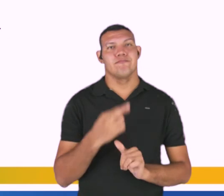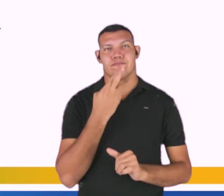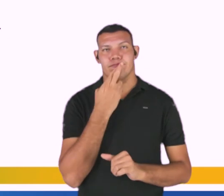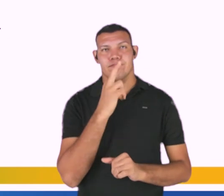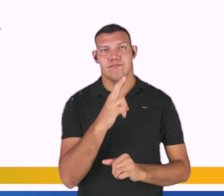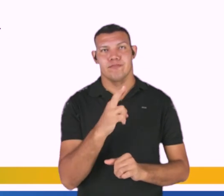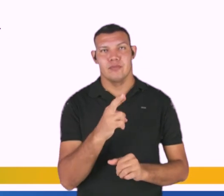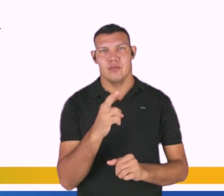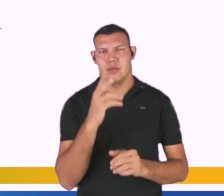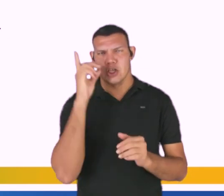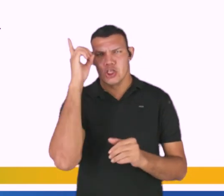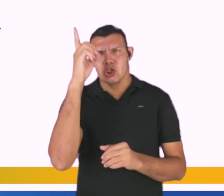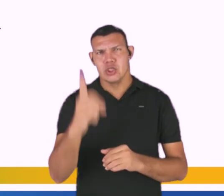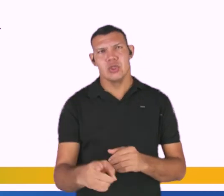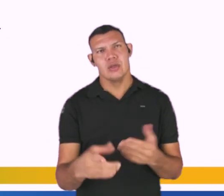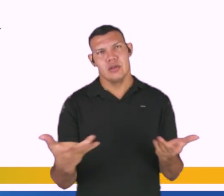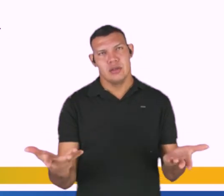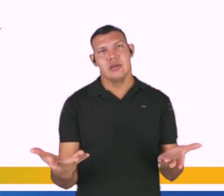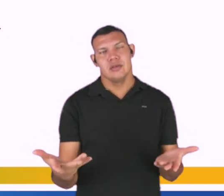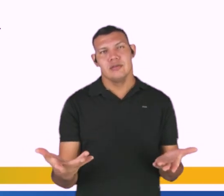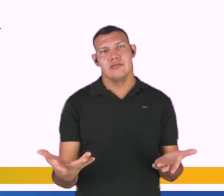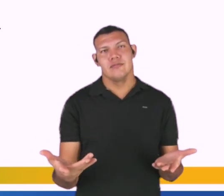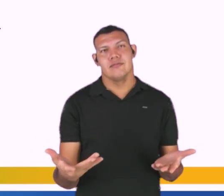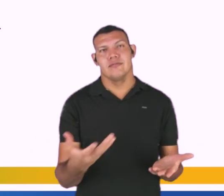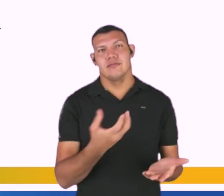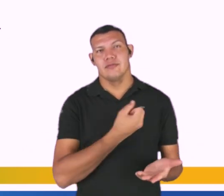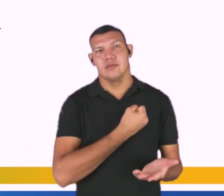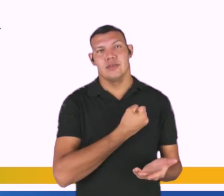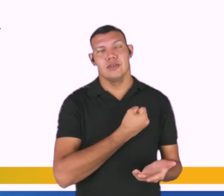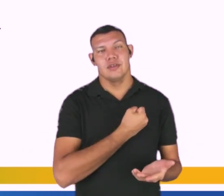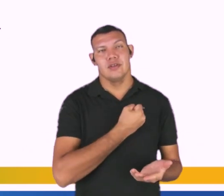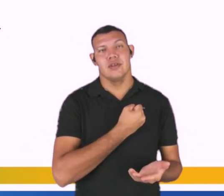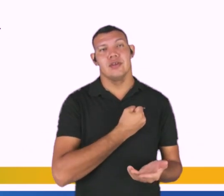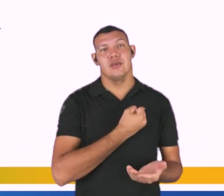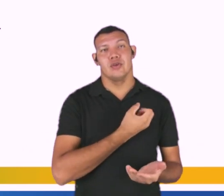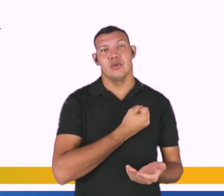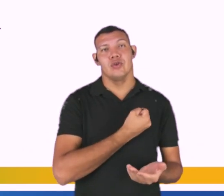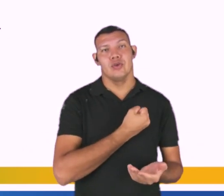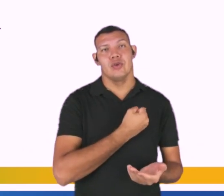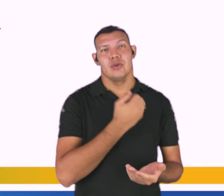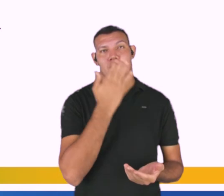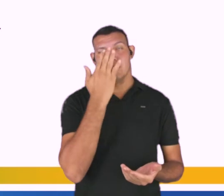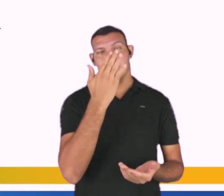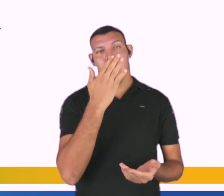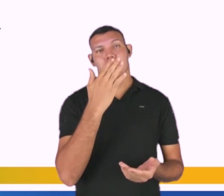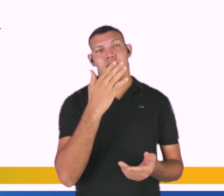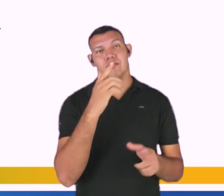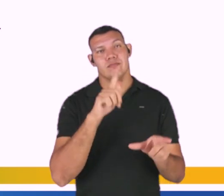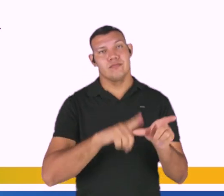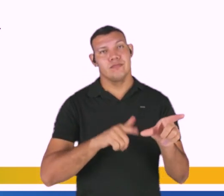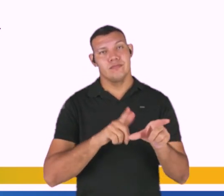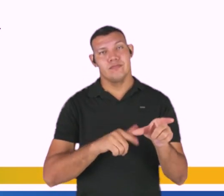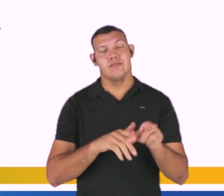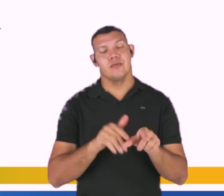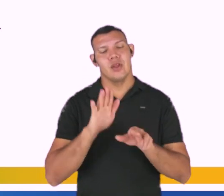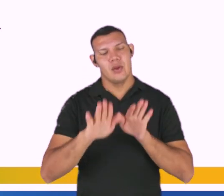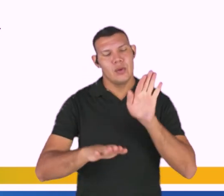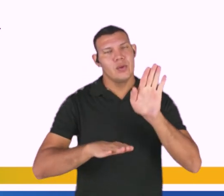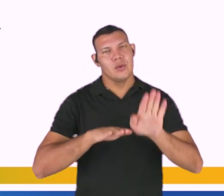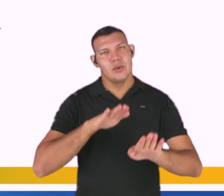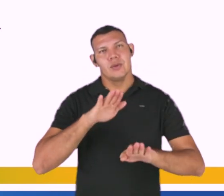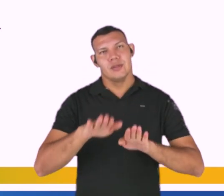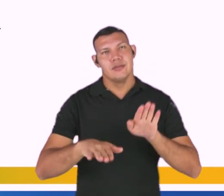já vou direto ah colocar os coeficientes do quociente aí você vai ter que rever essa aula fazer passo a passo